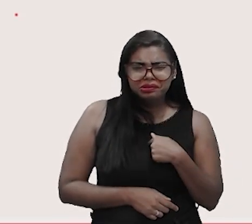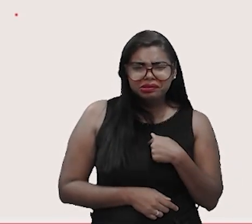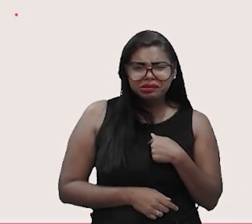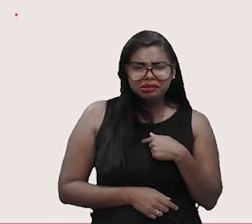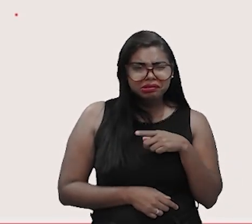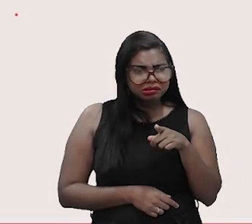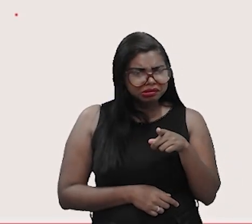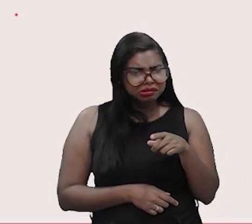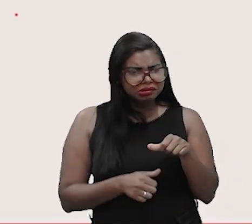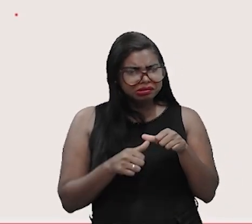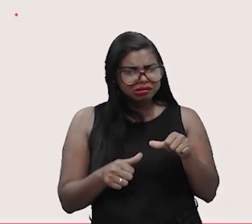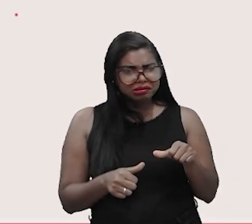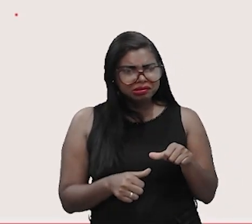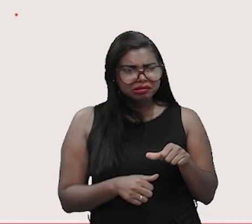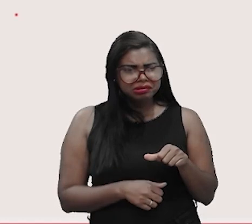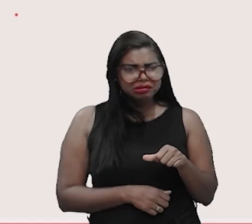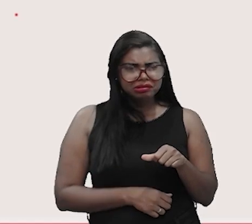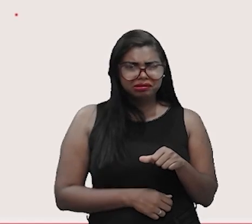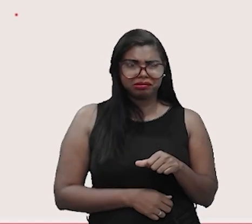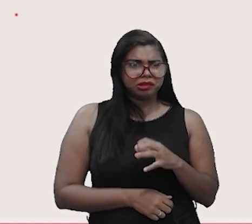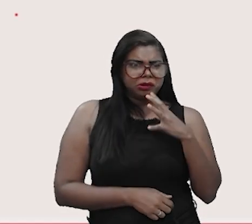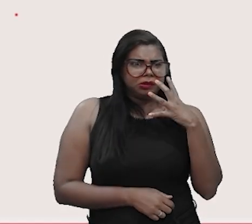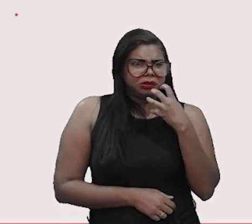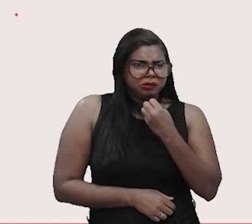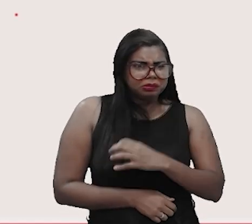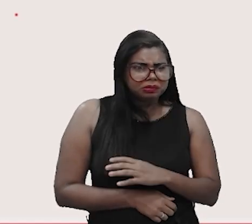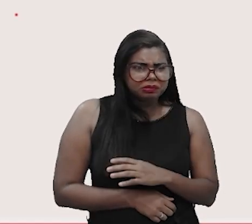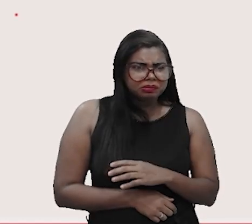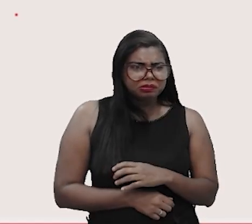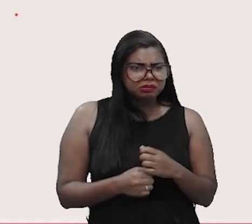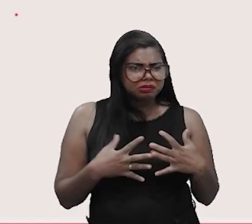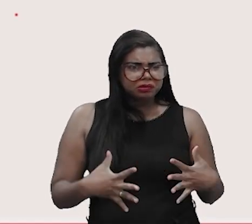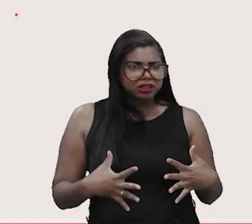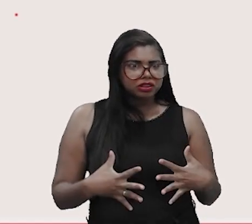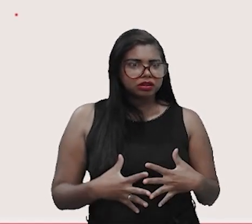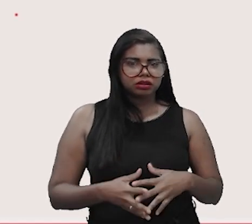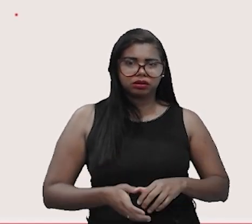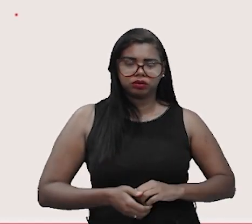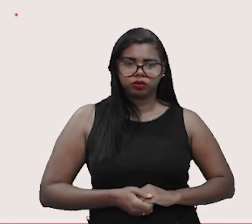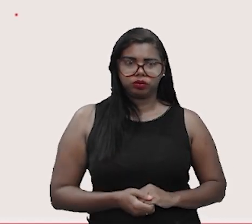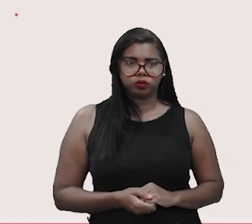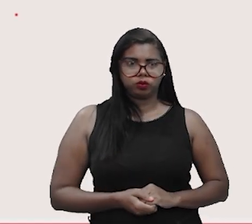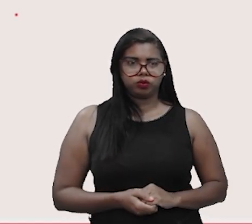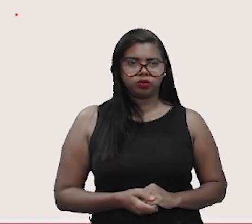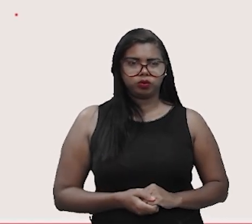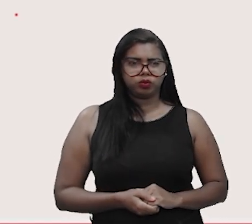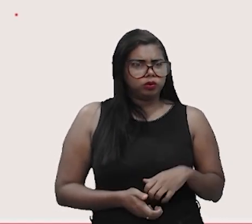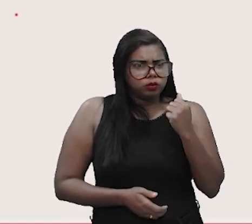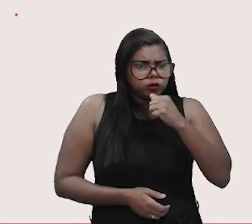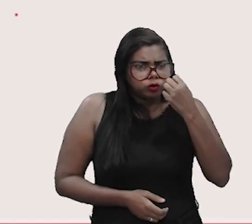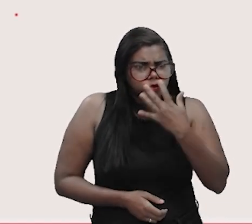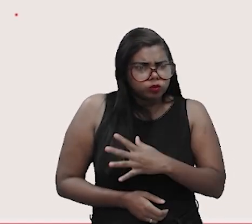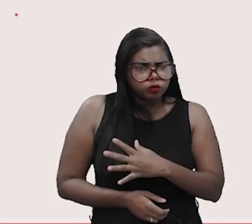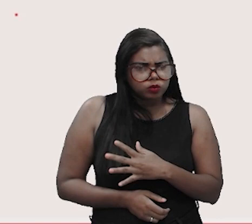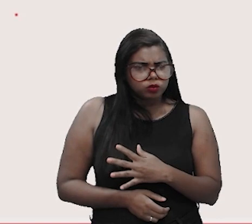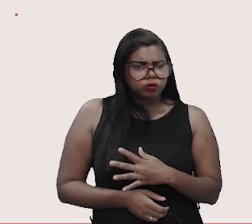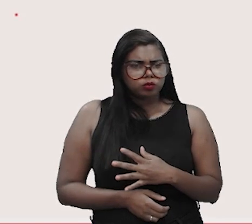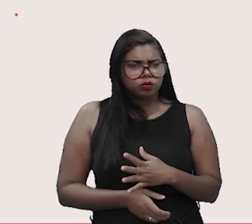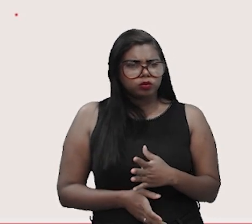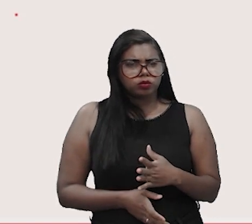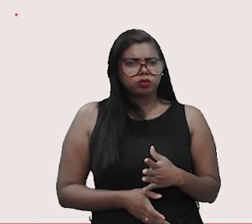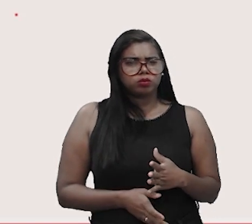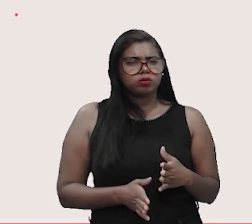sendo grosseiro, pedante e chato. Olha, grosseiro,